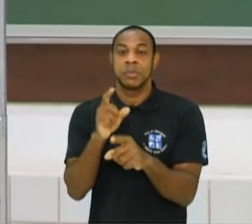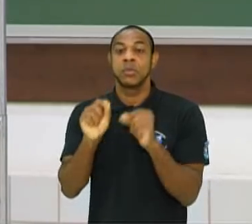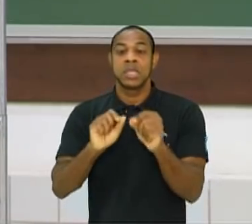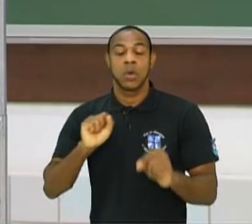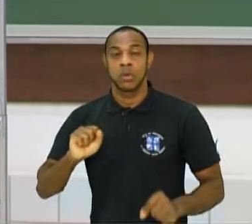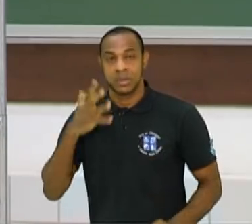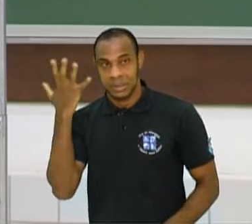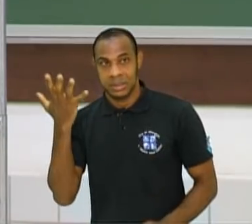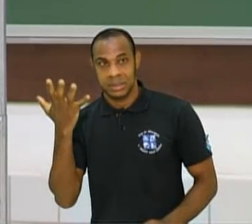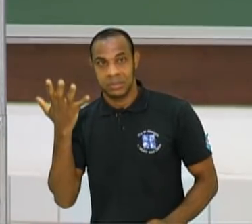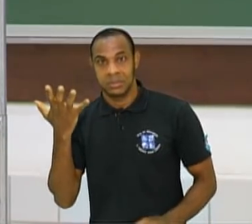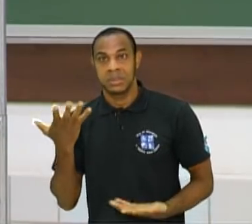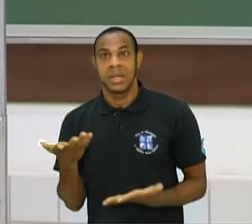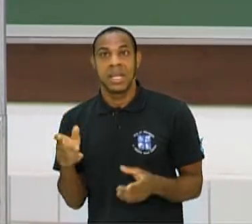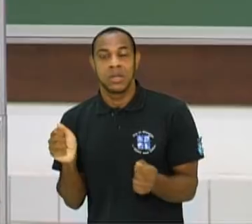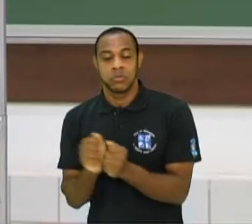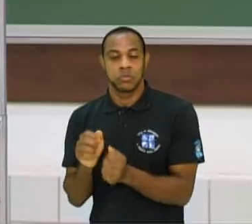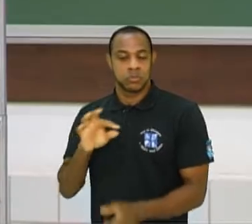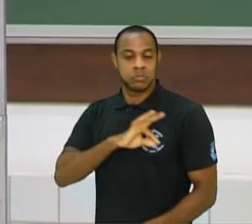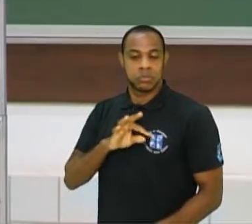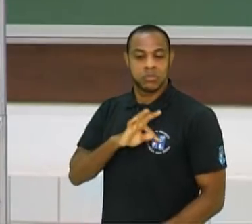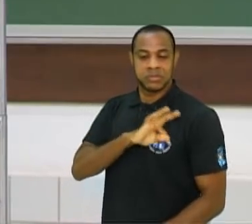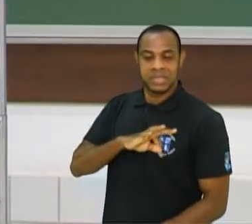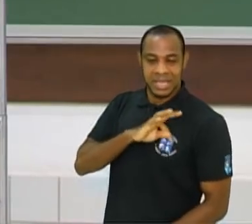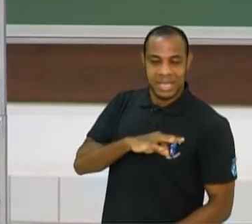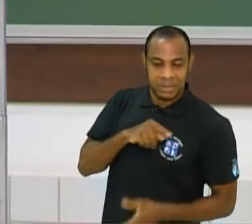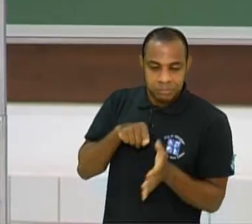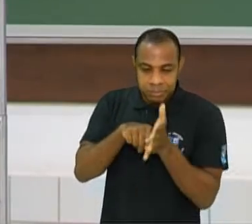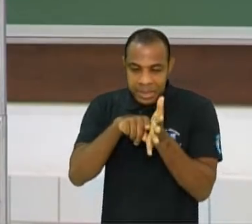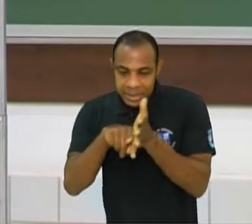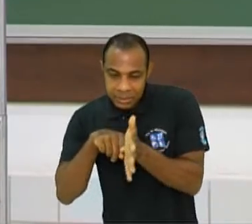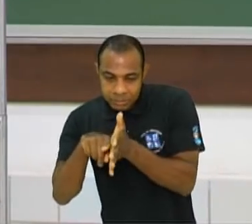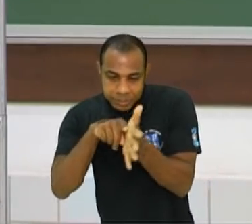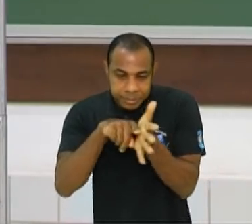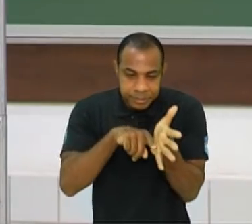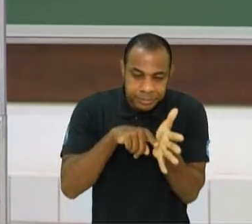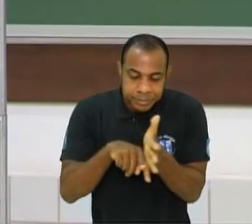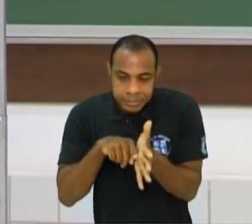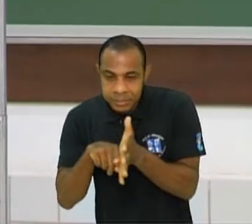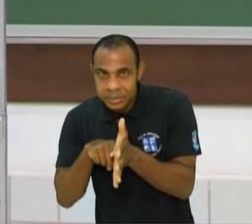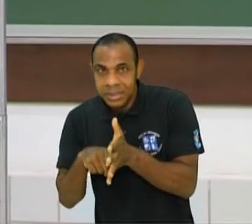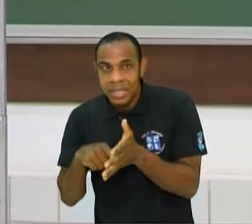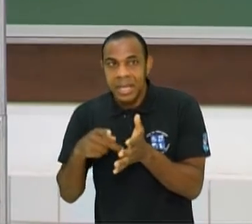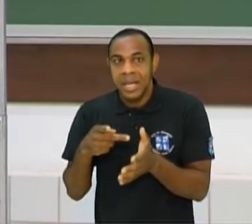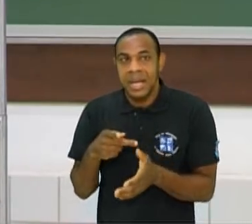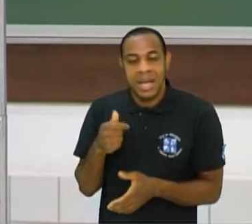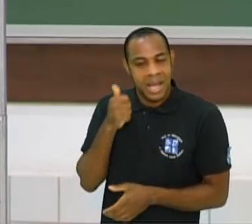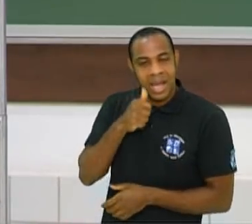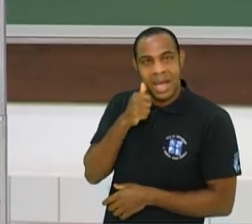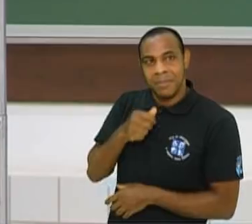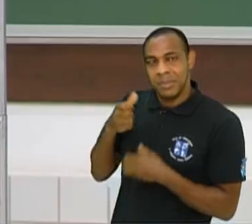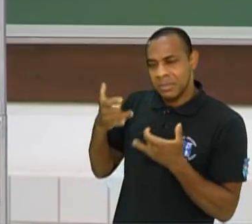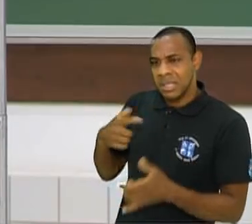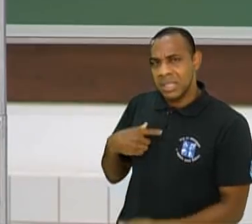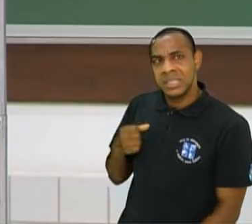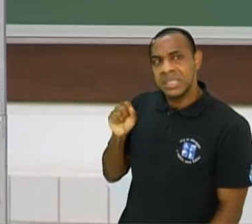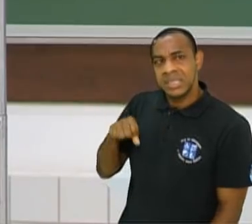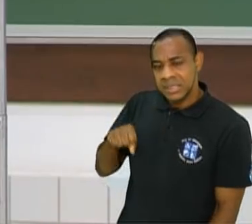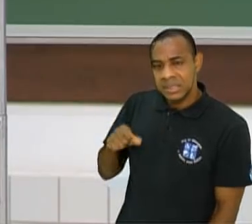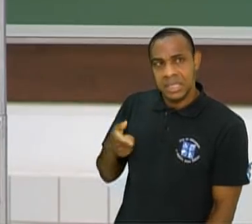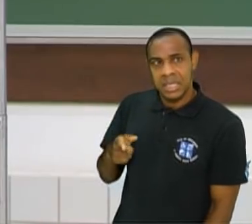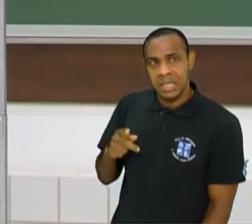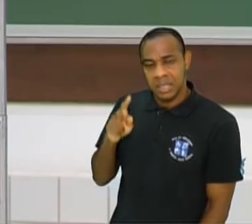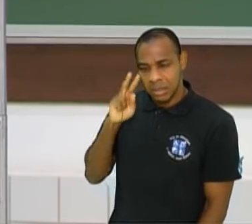ali, junto com os peritos, com os técnicos da investigação, ela diz assim, sim, é humano. Daí